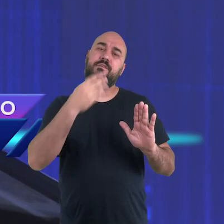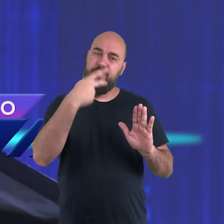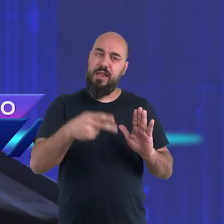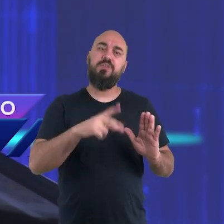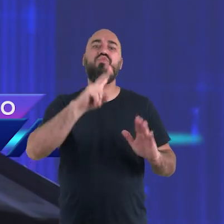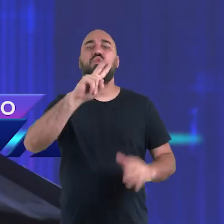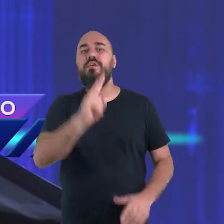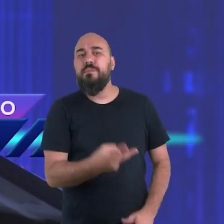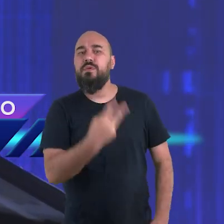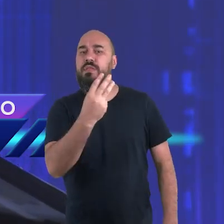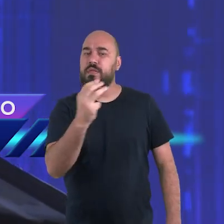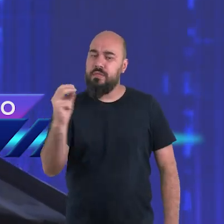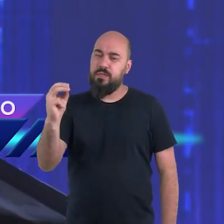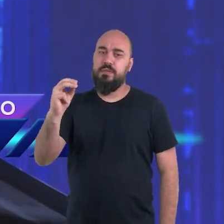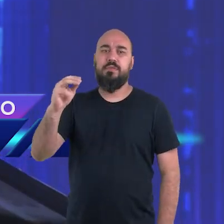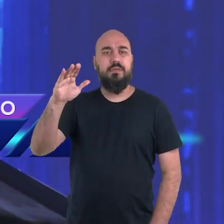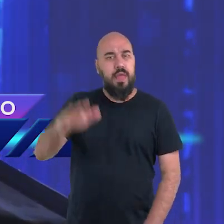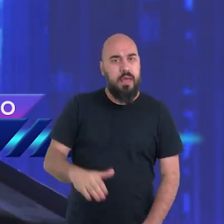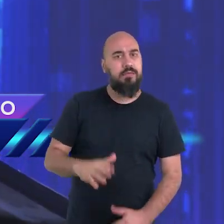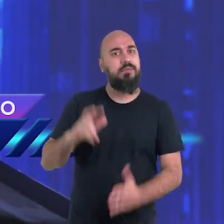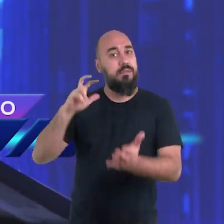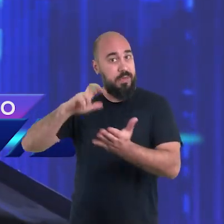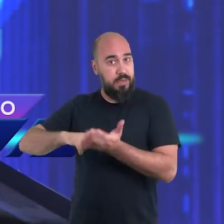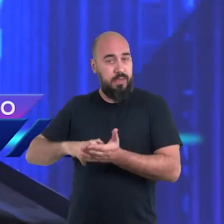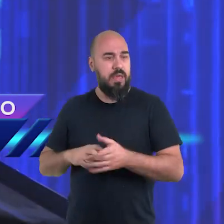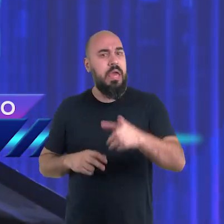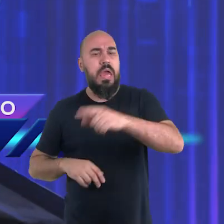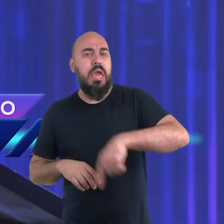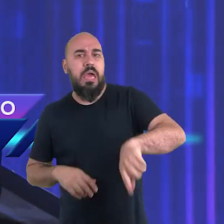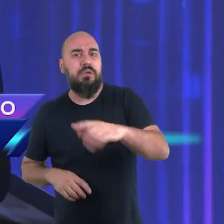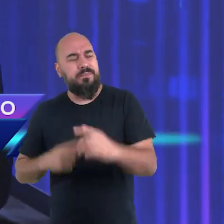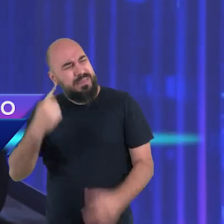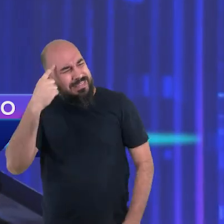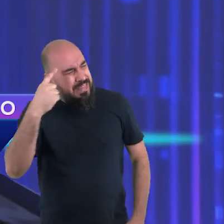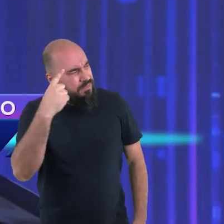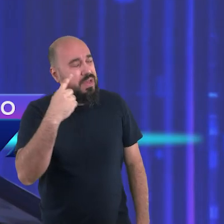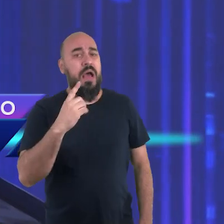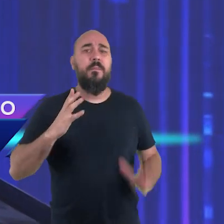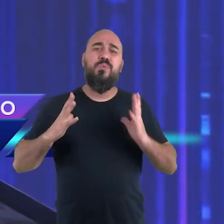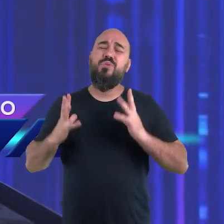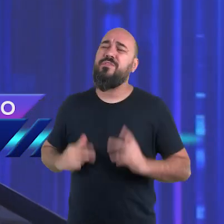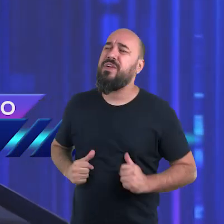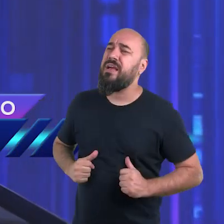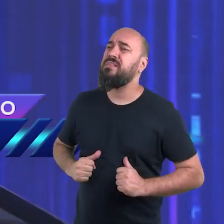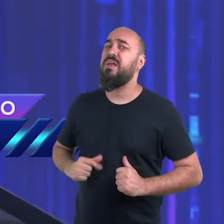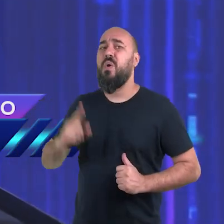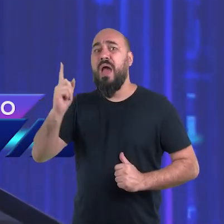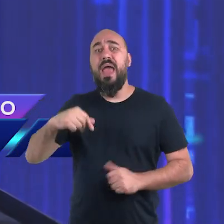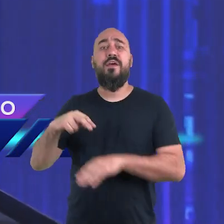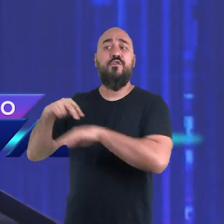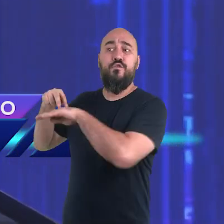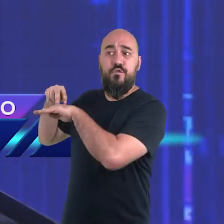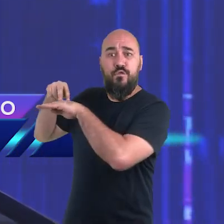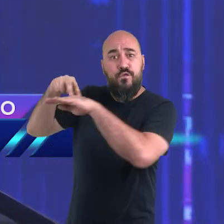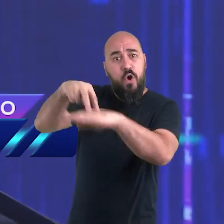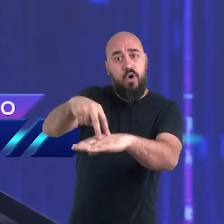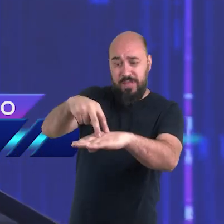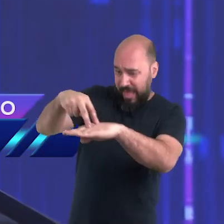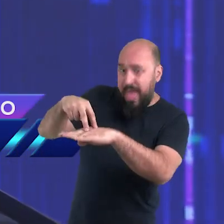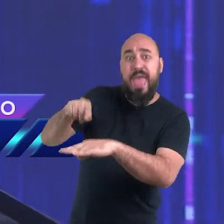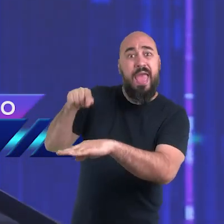tardes e manhãs e o santuário seria purificado, eles acharam que a purificação do santuário era a volta de Jesus.